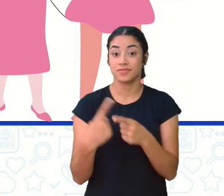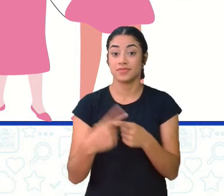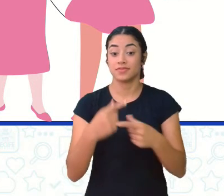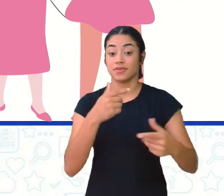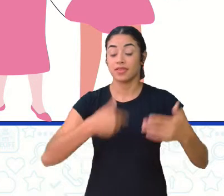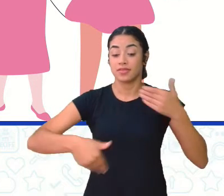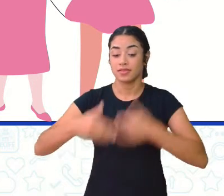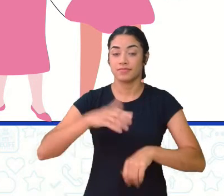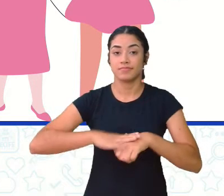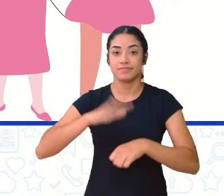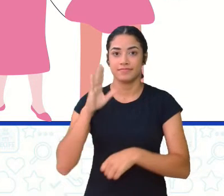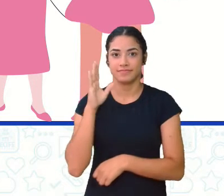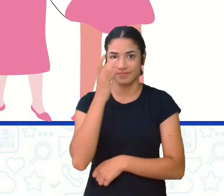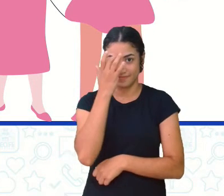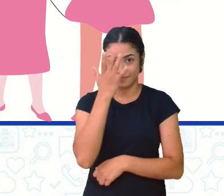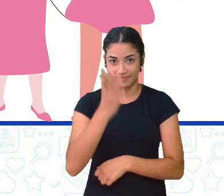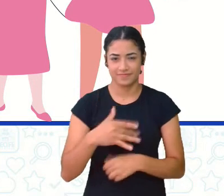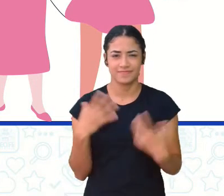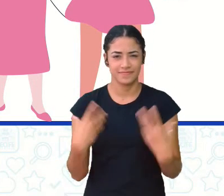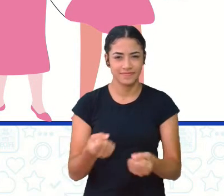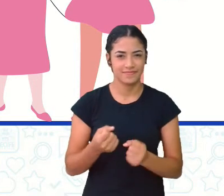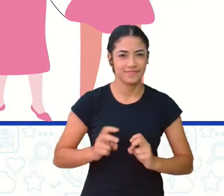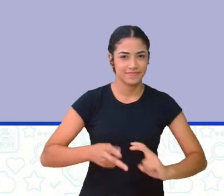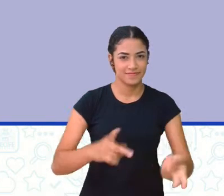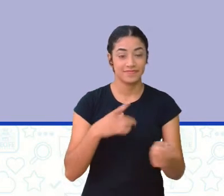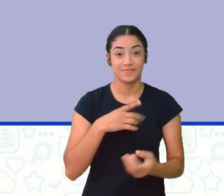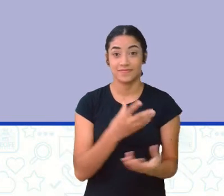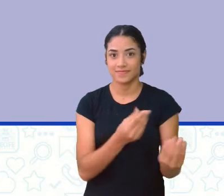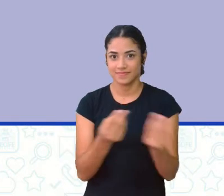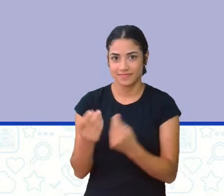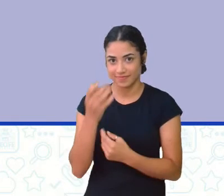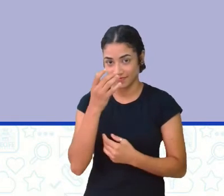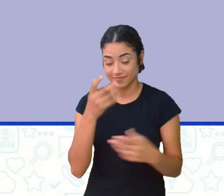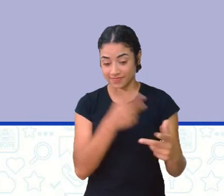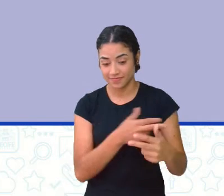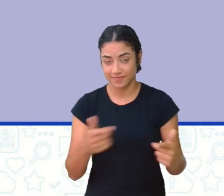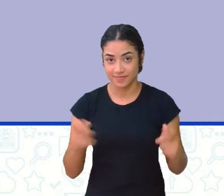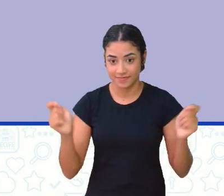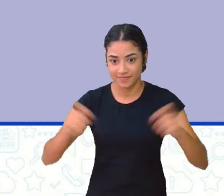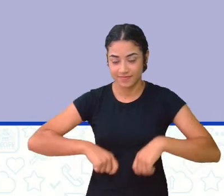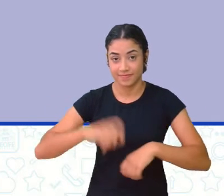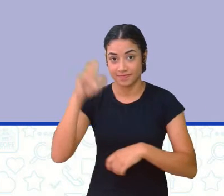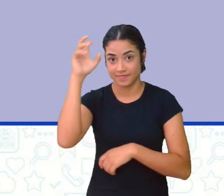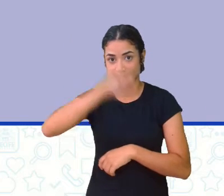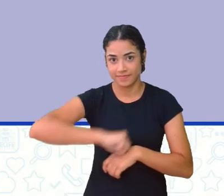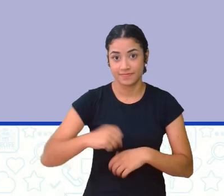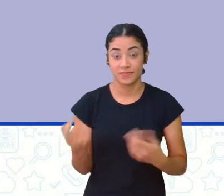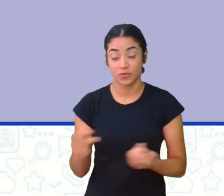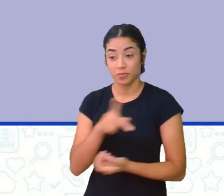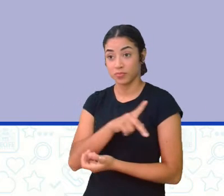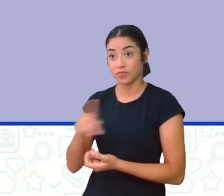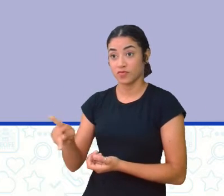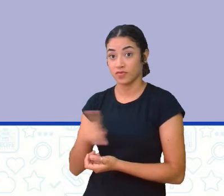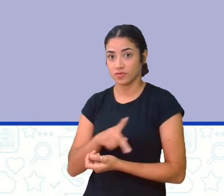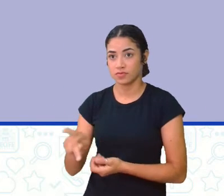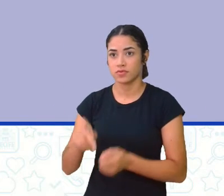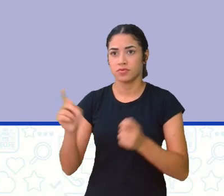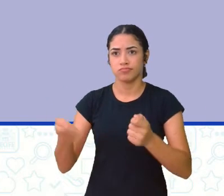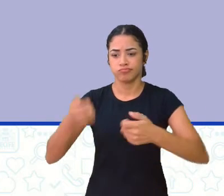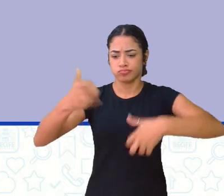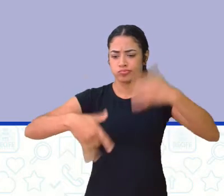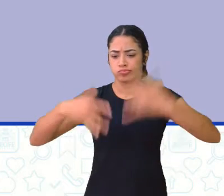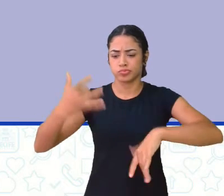bem mais fácil. Mas vamos continuar, que tem muita coisa hoje. E aí a professora Cláudia manda para a gente um monte de